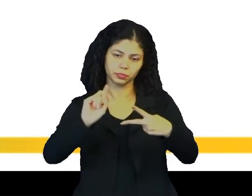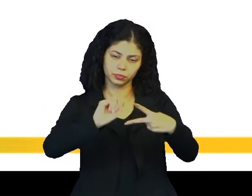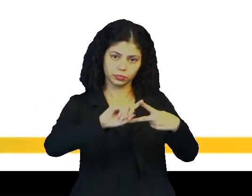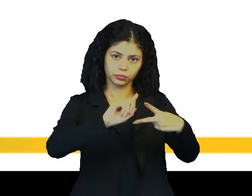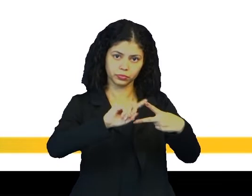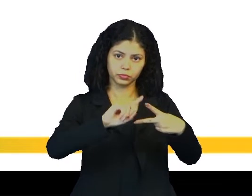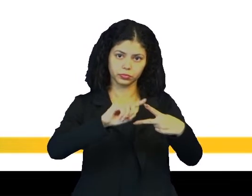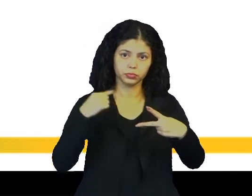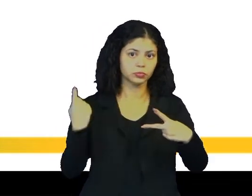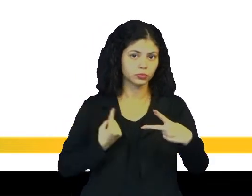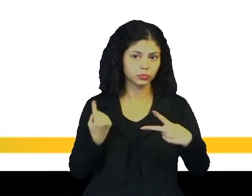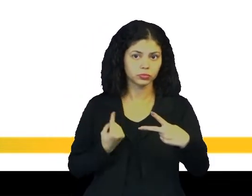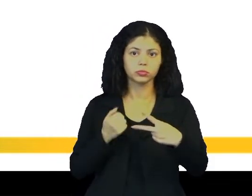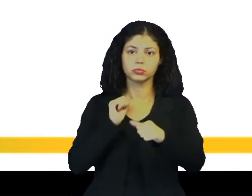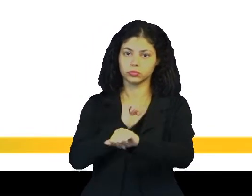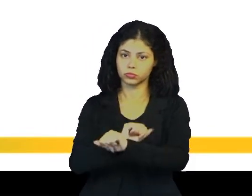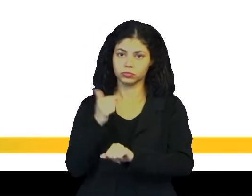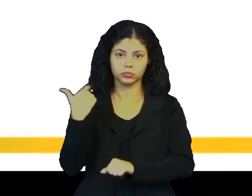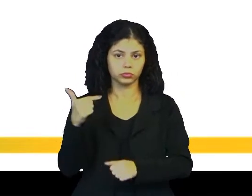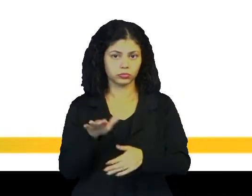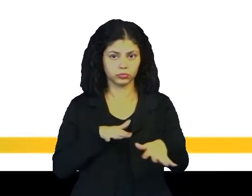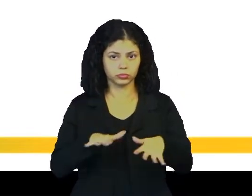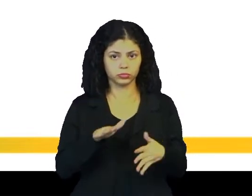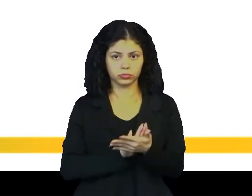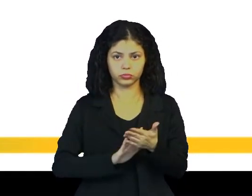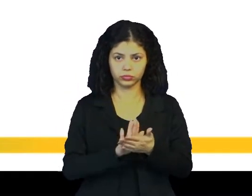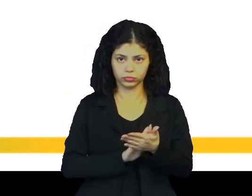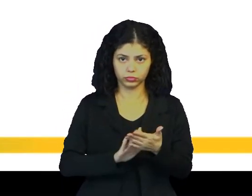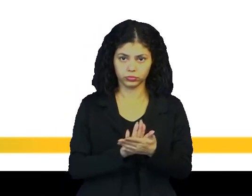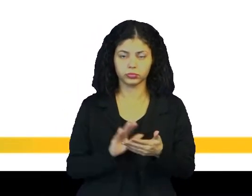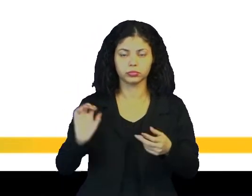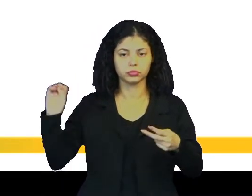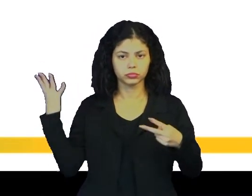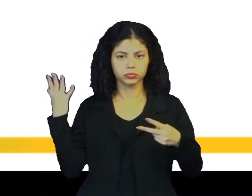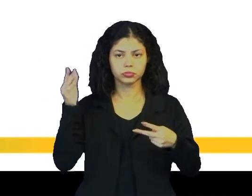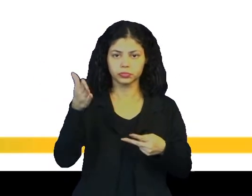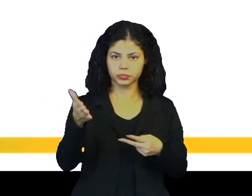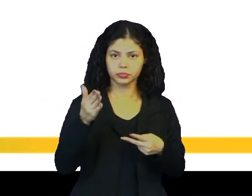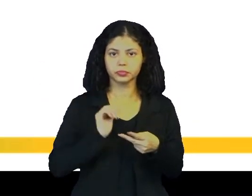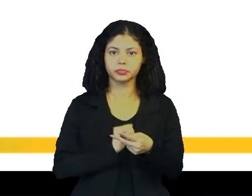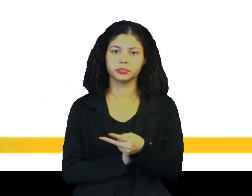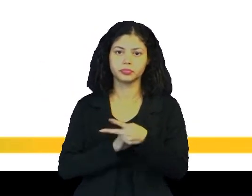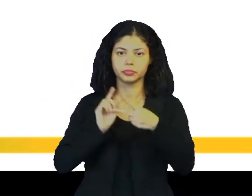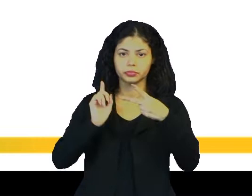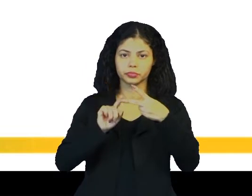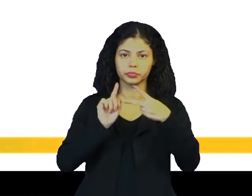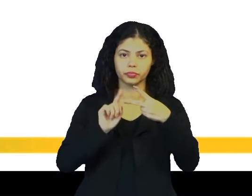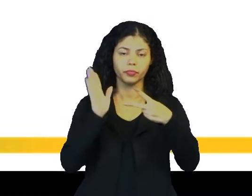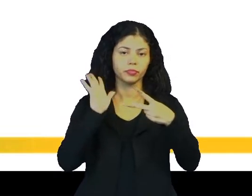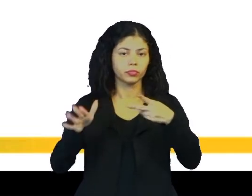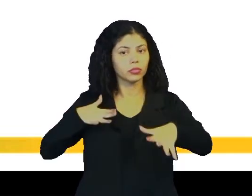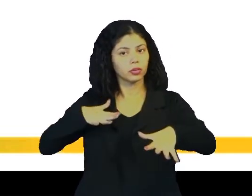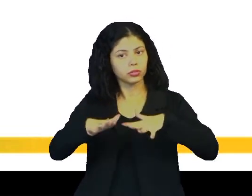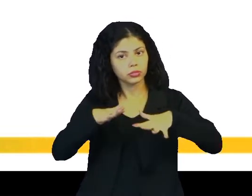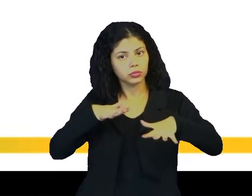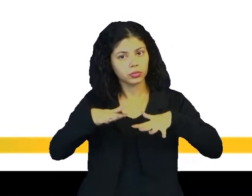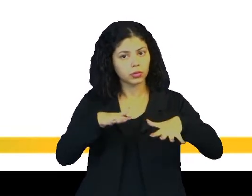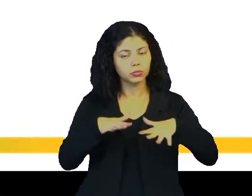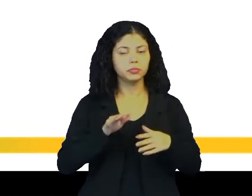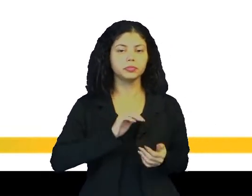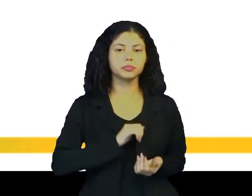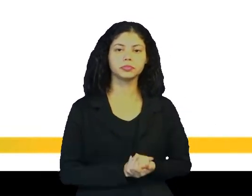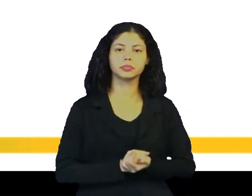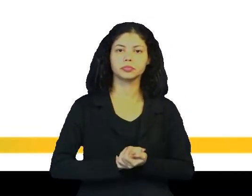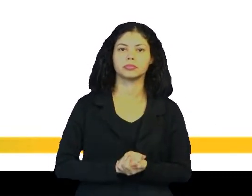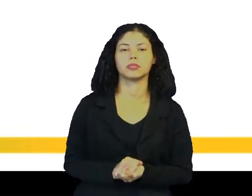Uma figura única, parada, sem movimento, que é o que acontecia bem antes, e outra já com movimento, olha